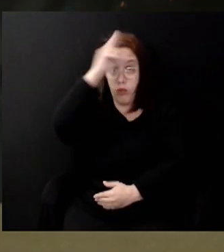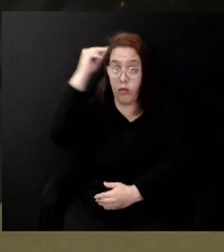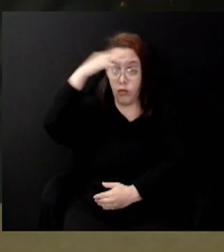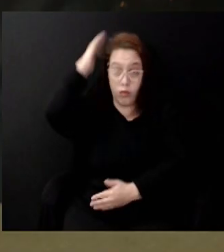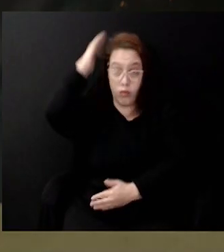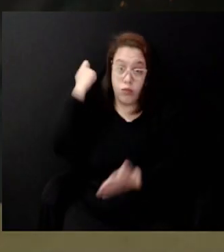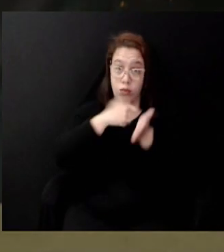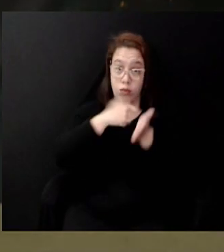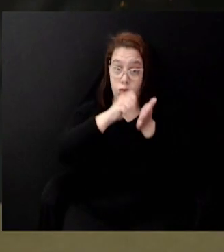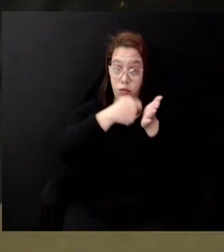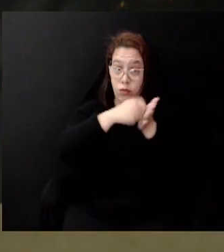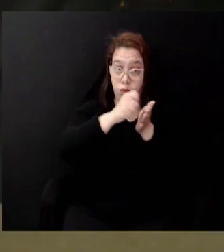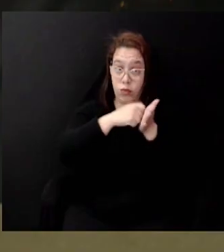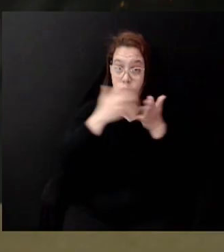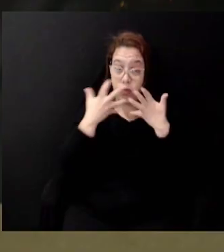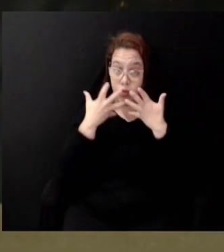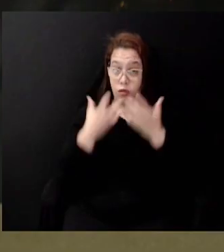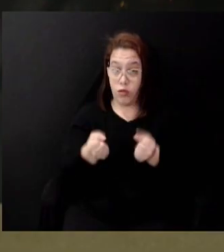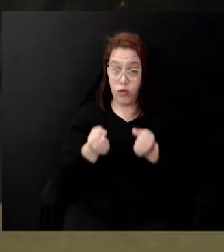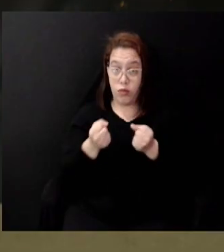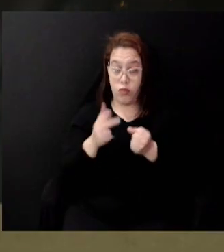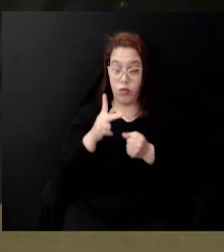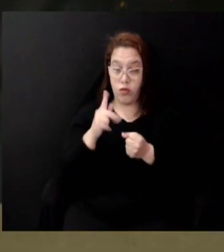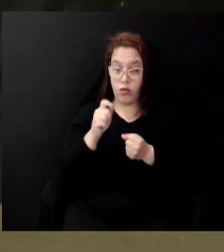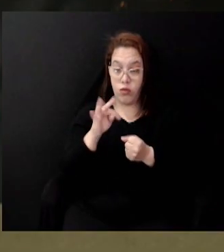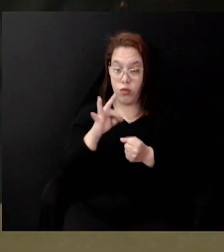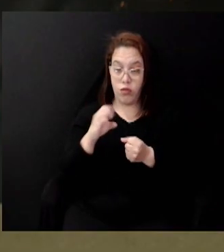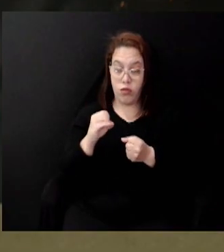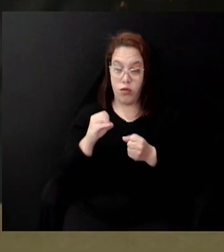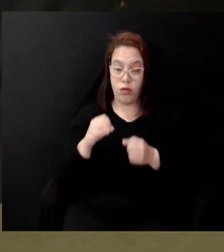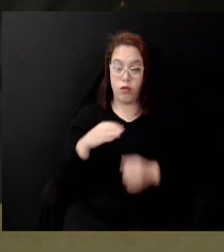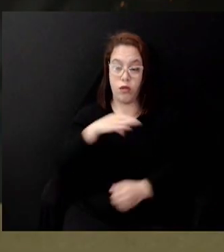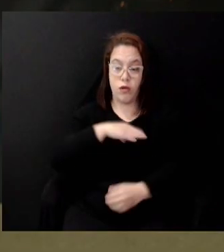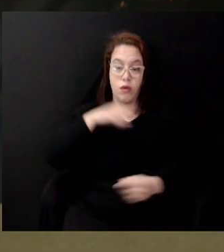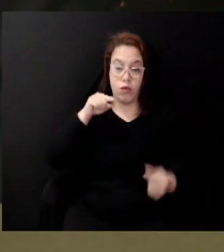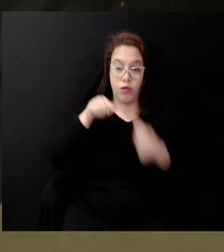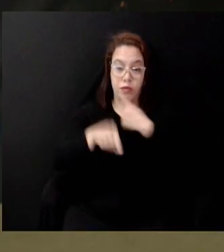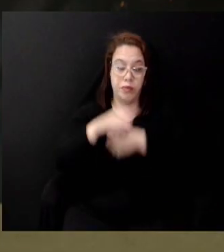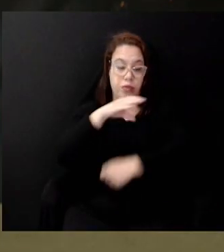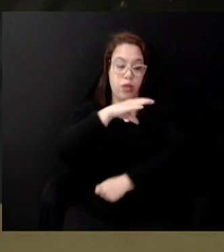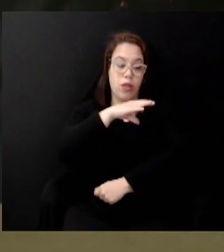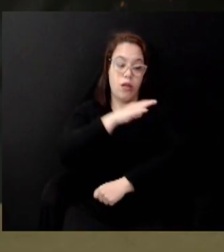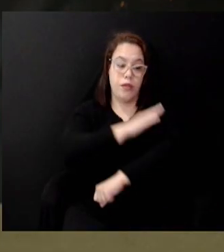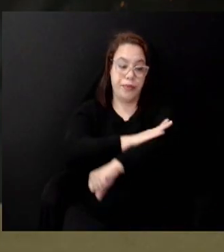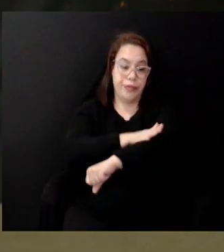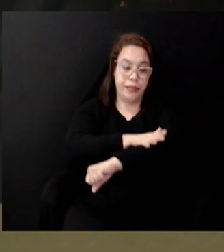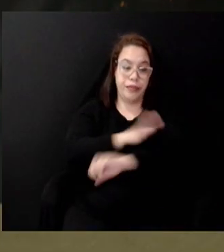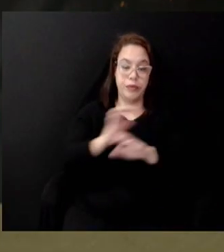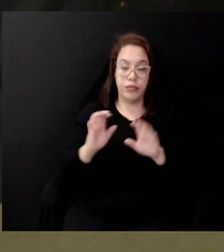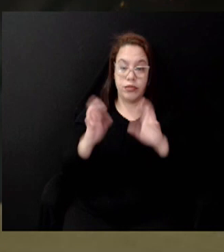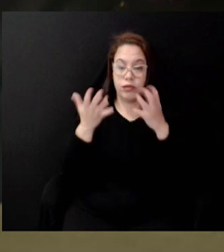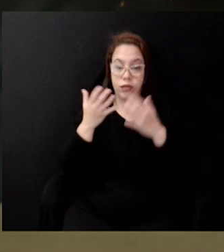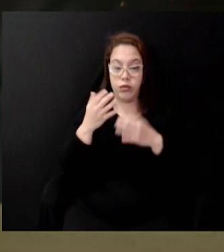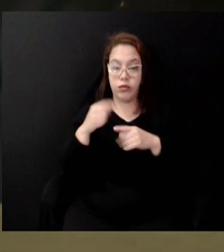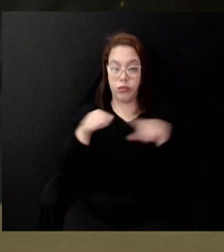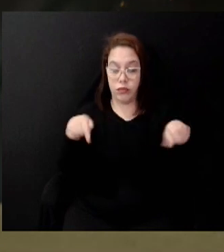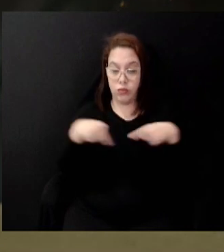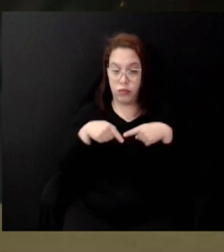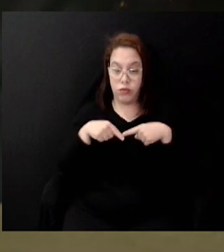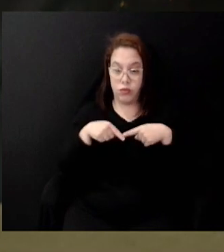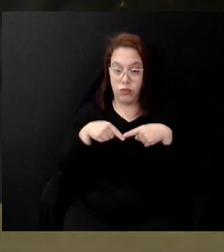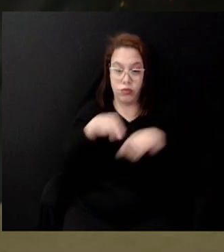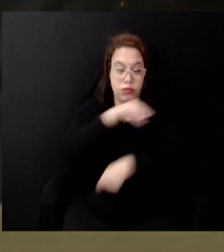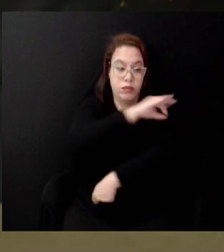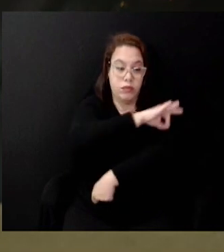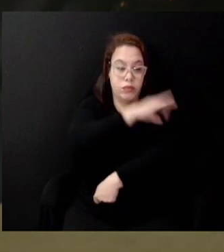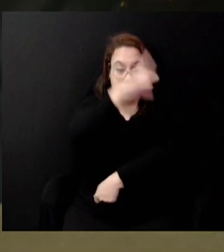carta de adesão ao Pacto das Cidades Antirracistas durante uma cerimônia que foi realizada no Salão Vermelho do Paço Municipal. O pacto